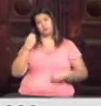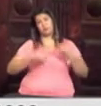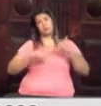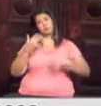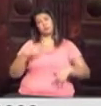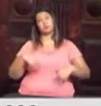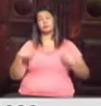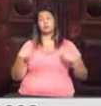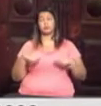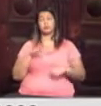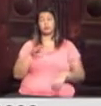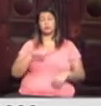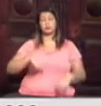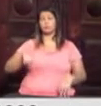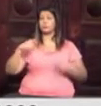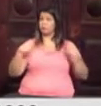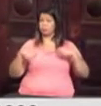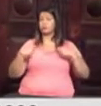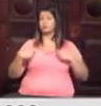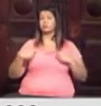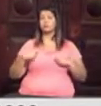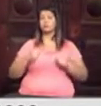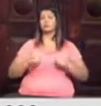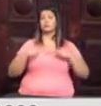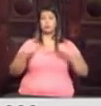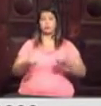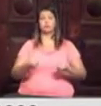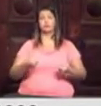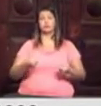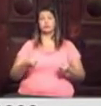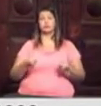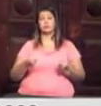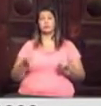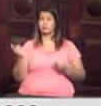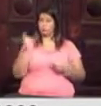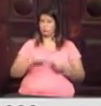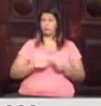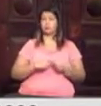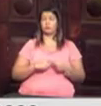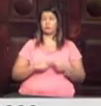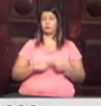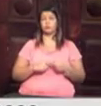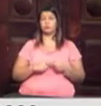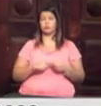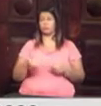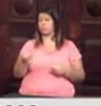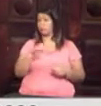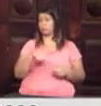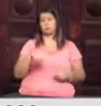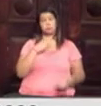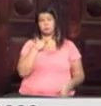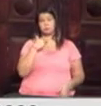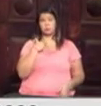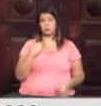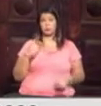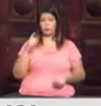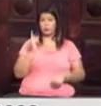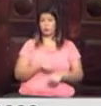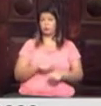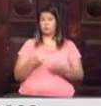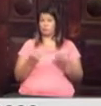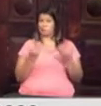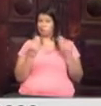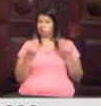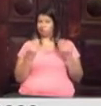que agir para retomar o funcionamento do Tribunal de Contas do Estado. Nós não podemos, no momento de crise, de desconfiança,